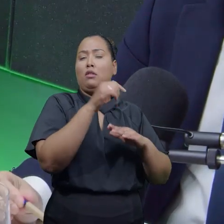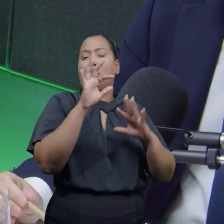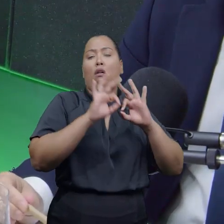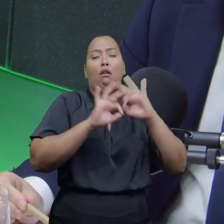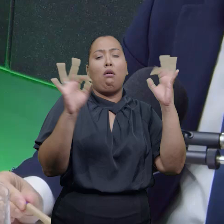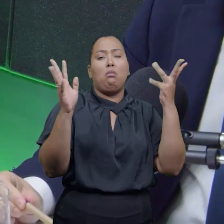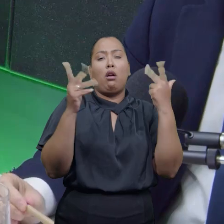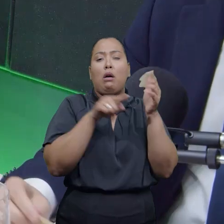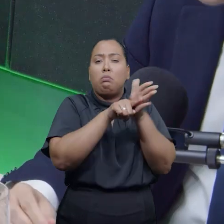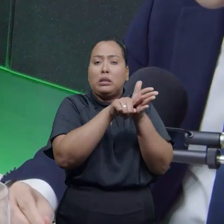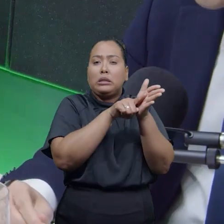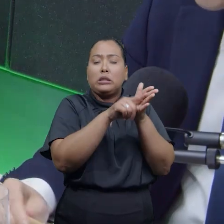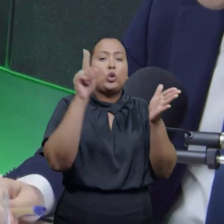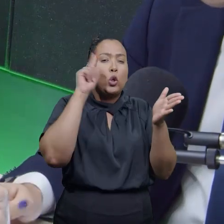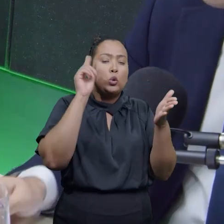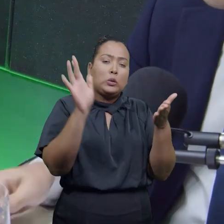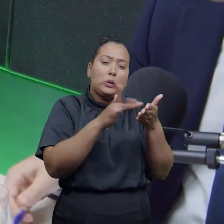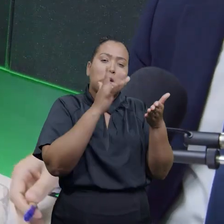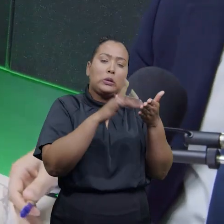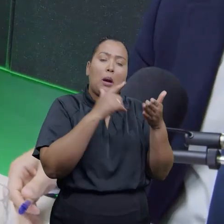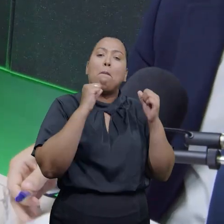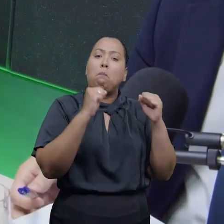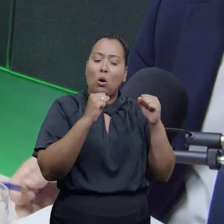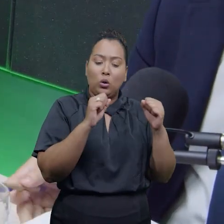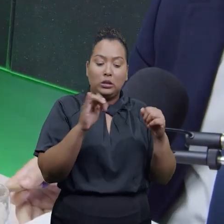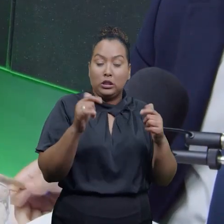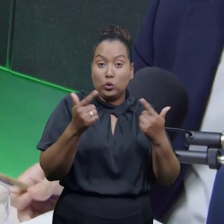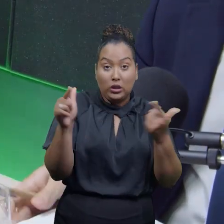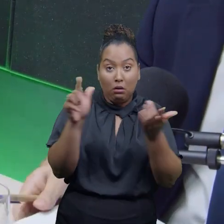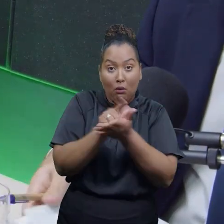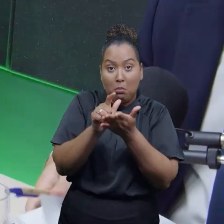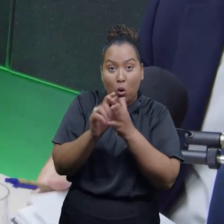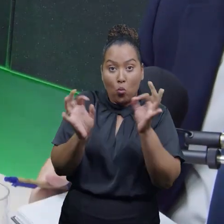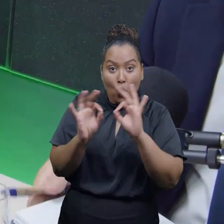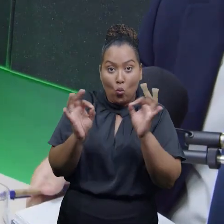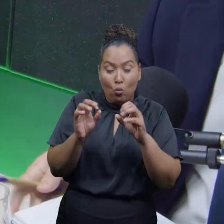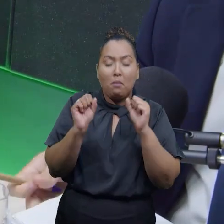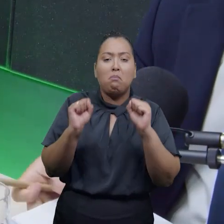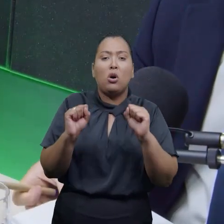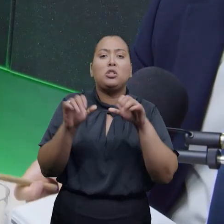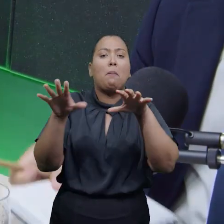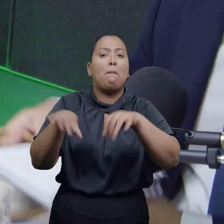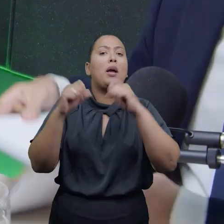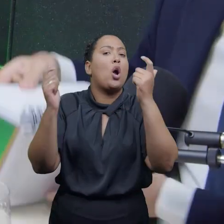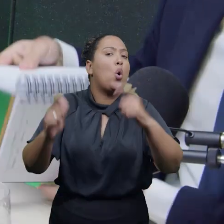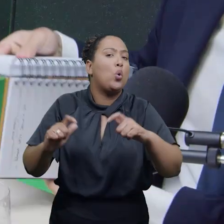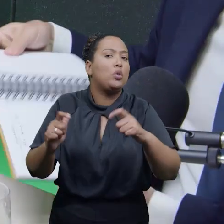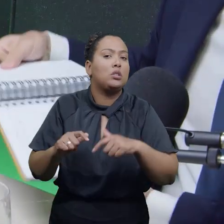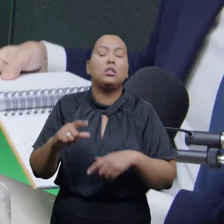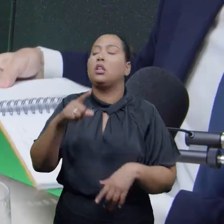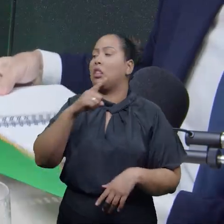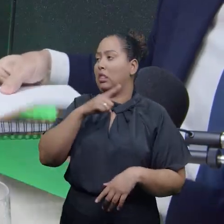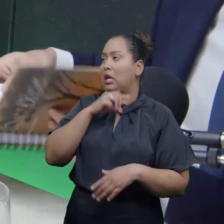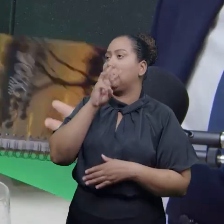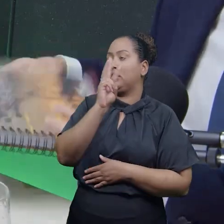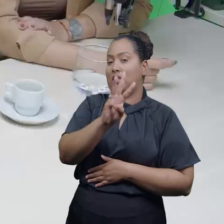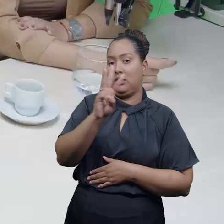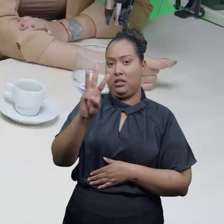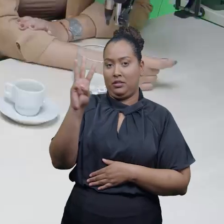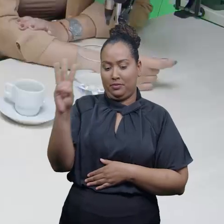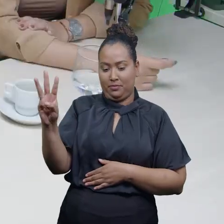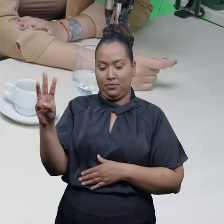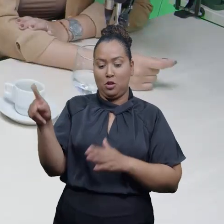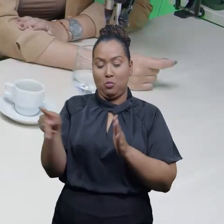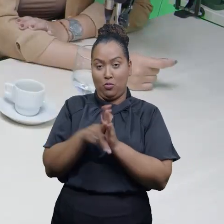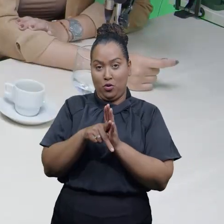de pesquisa, de consulta diária, né, e quem não tem ela física consegue encontrá-la onde? Sim, tem no